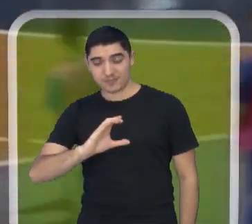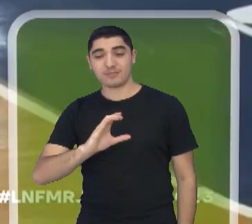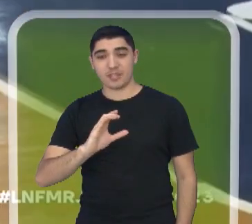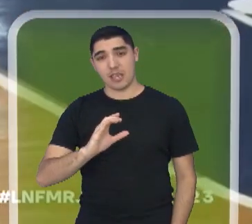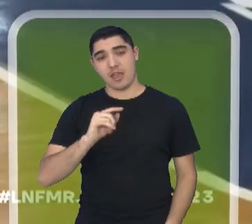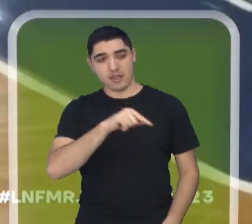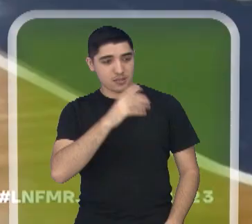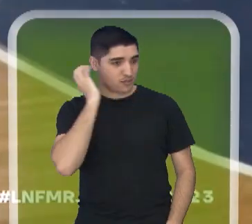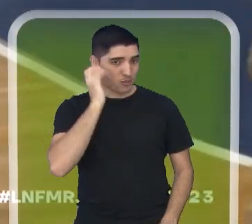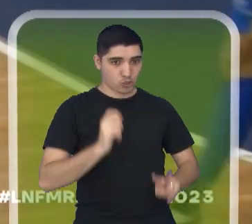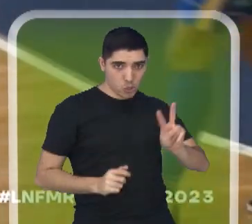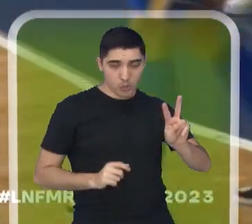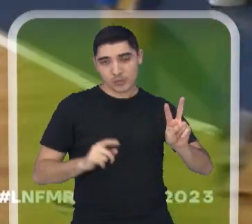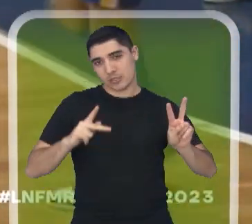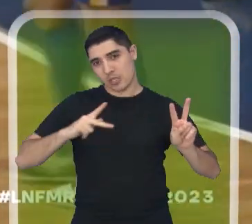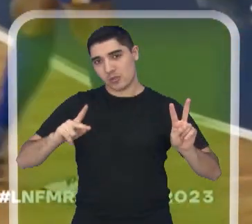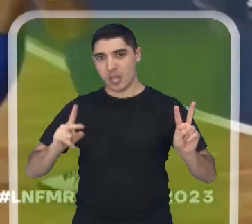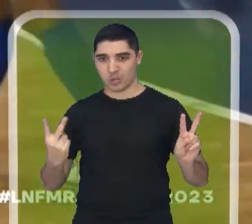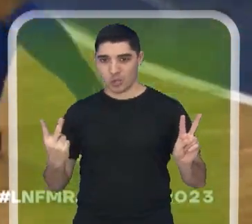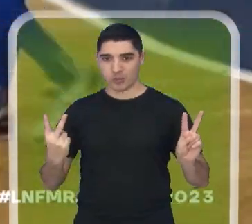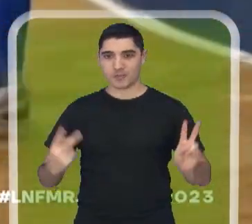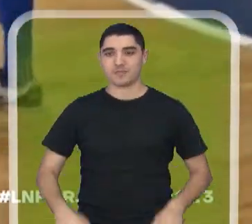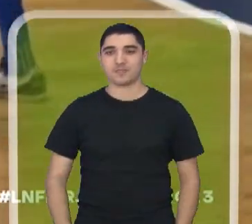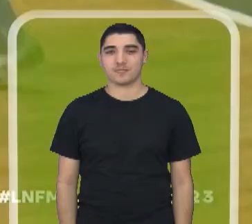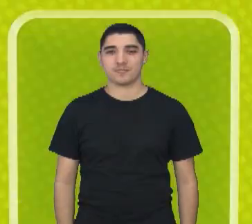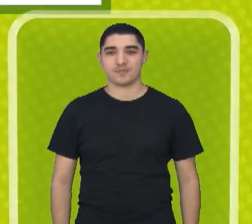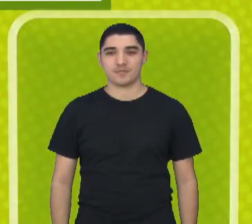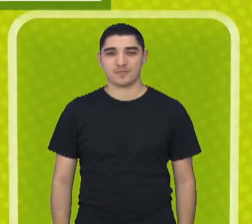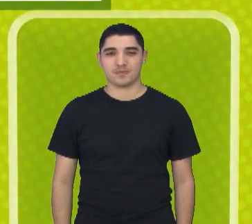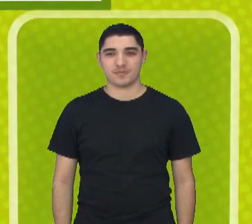Santo André 2, São José também 2.